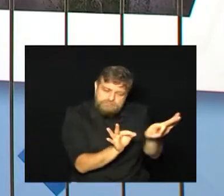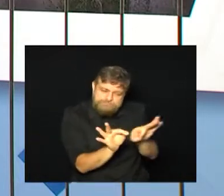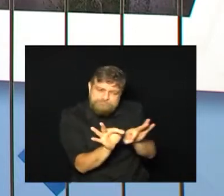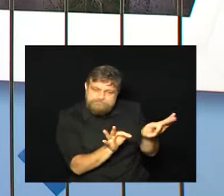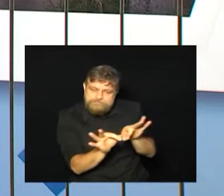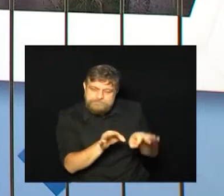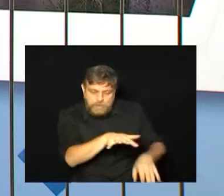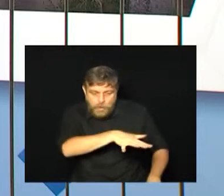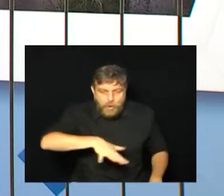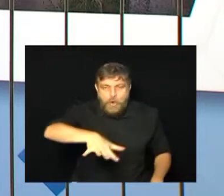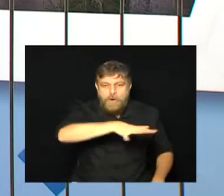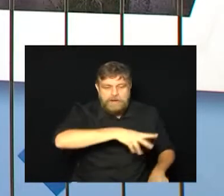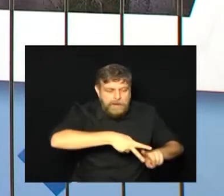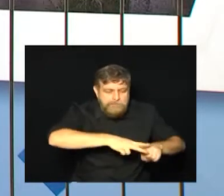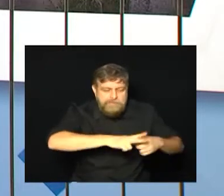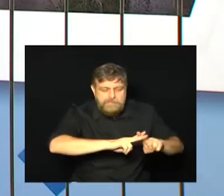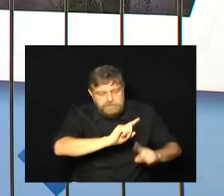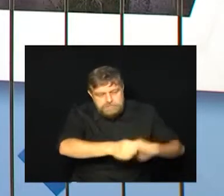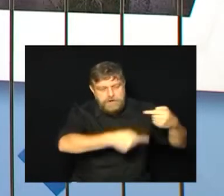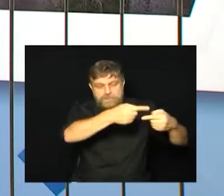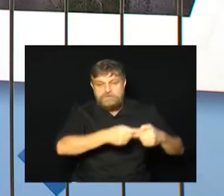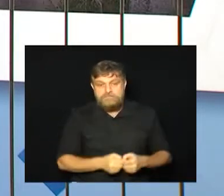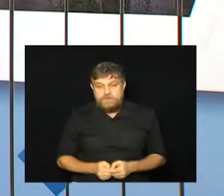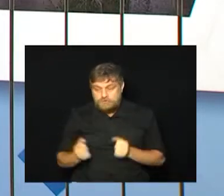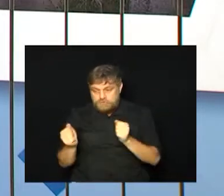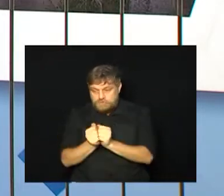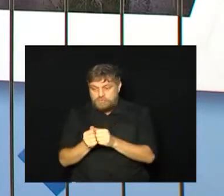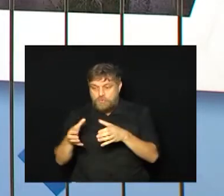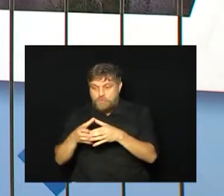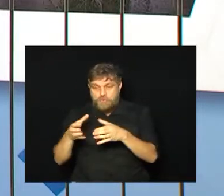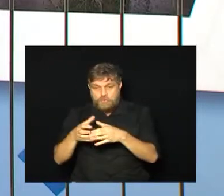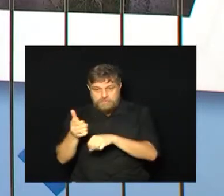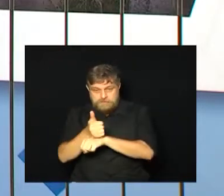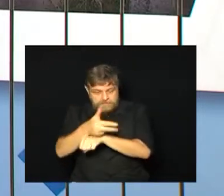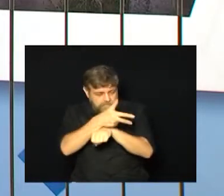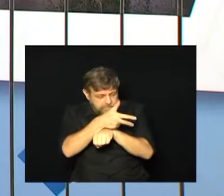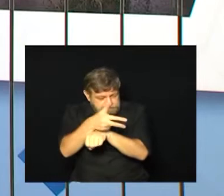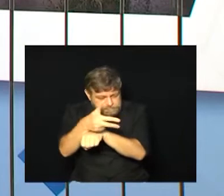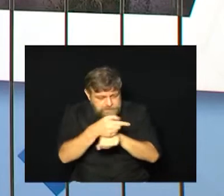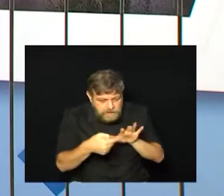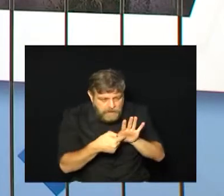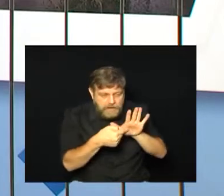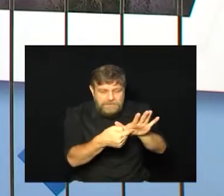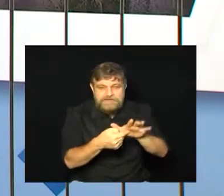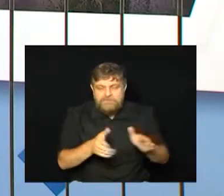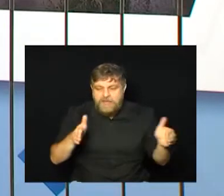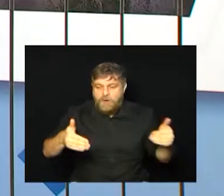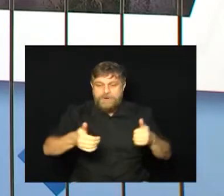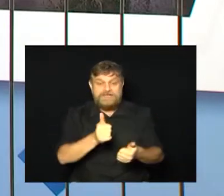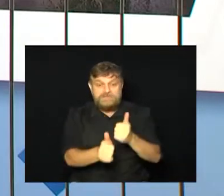local, foi com a nossa equipe até o local para mostrar como ficou esse espaço. Teve campo de